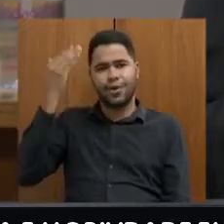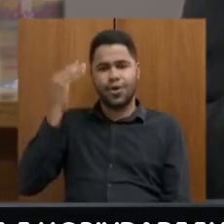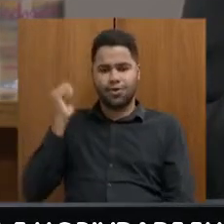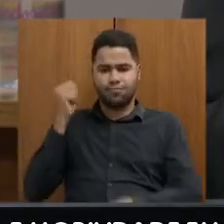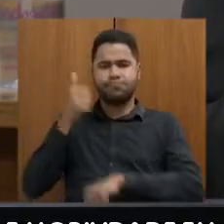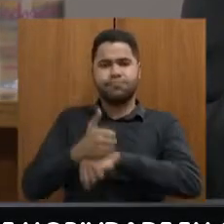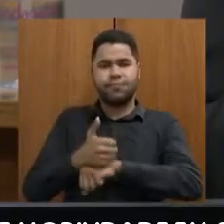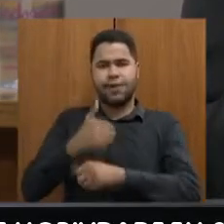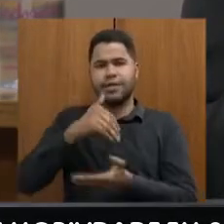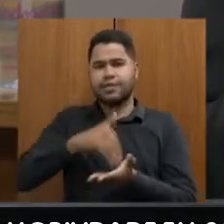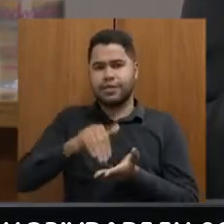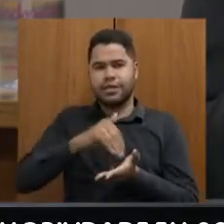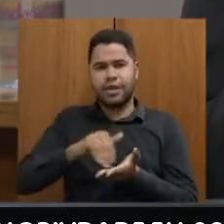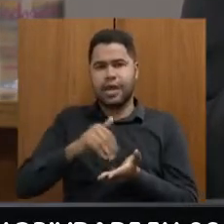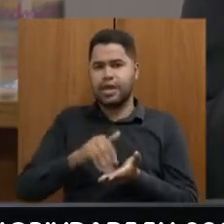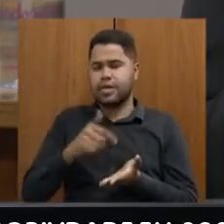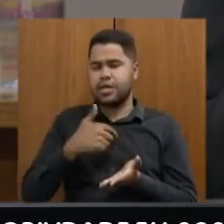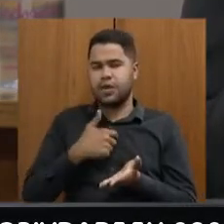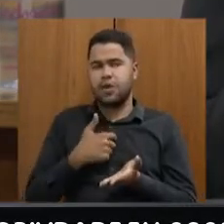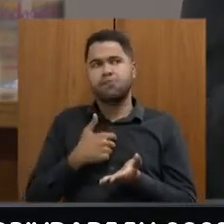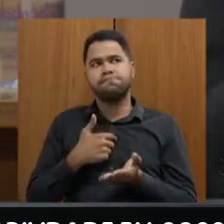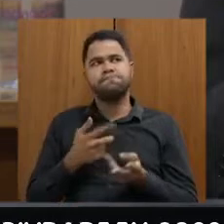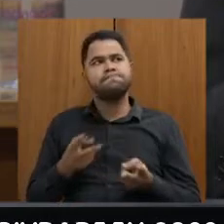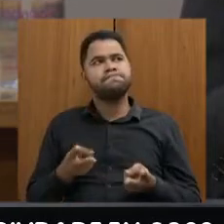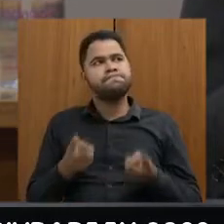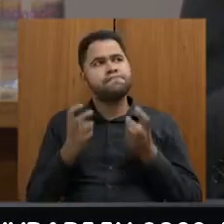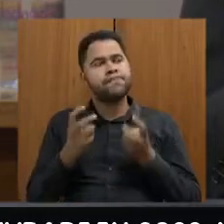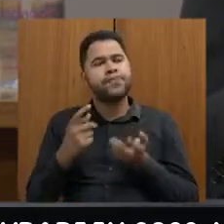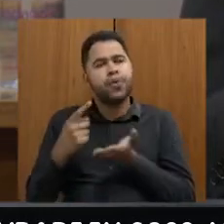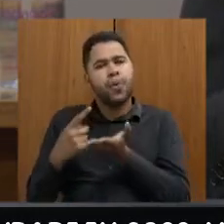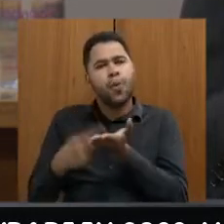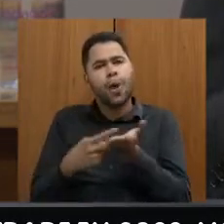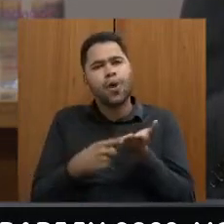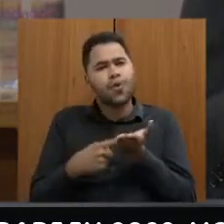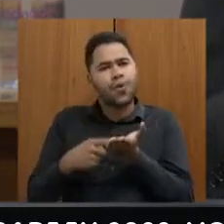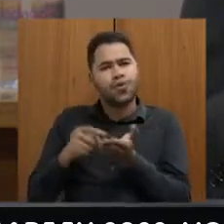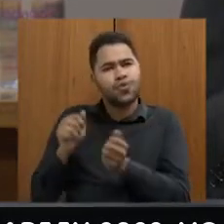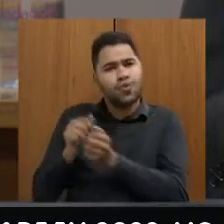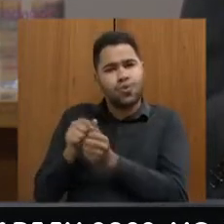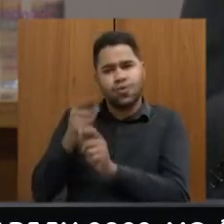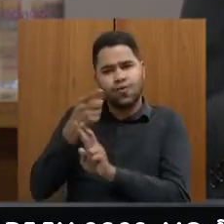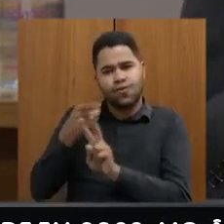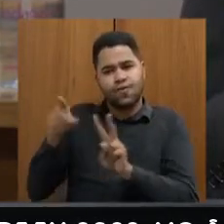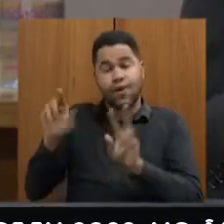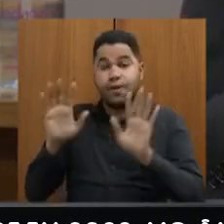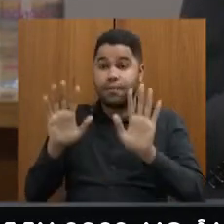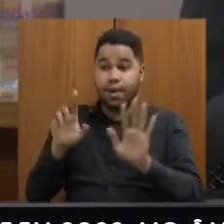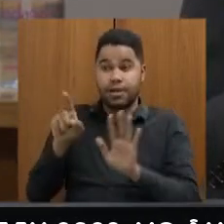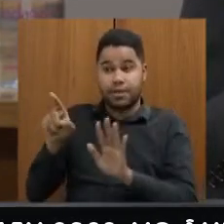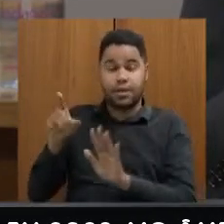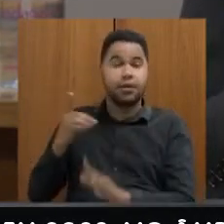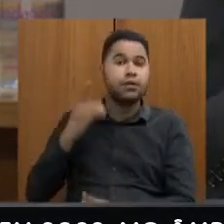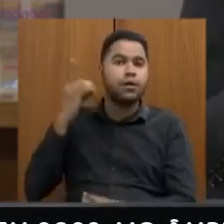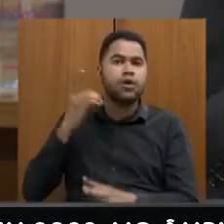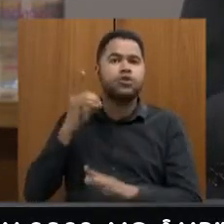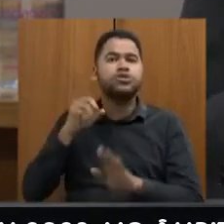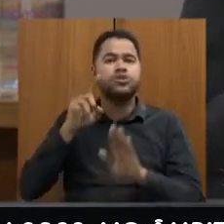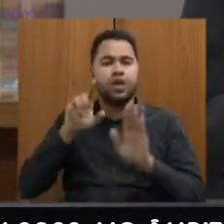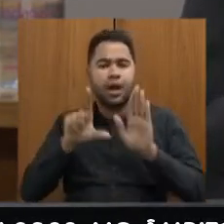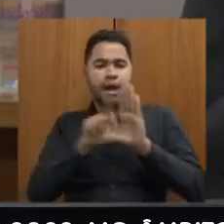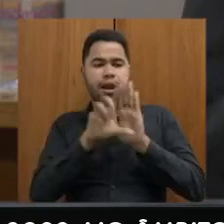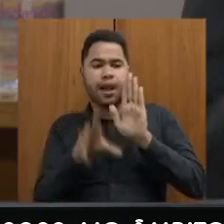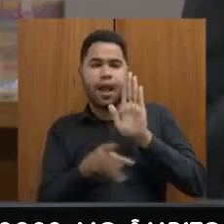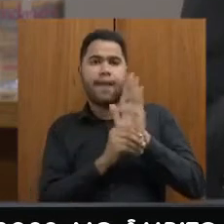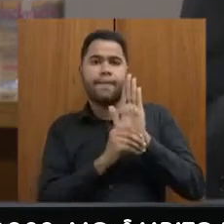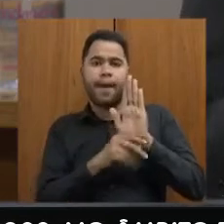secretaria a gente ainda não tinha a perspectiva do acordo da vaga mas o deputado já tinha destinado emenda para que o